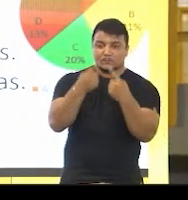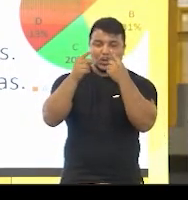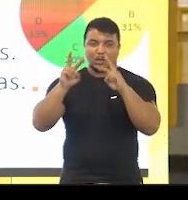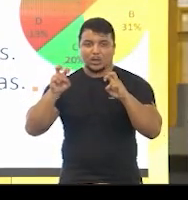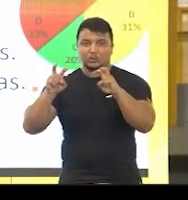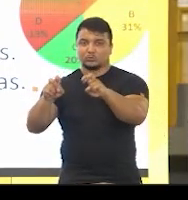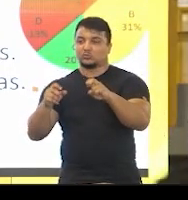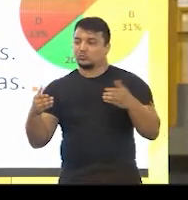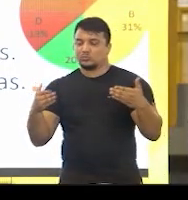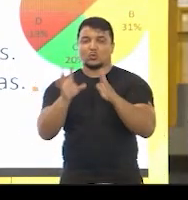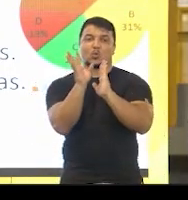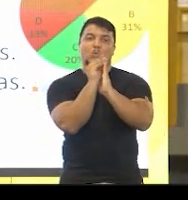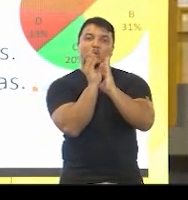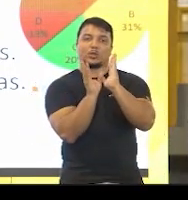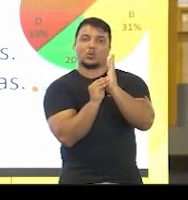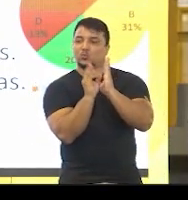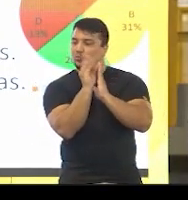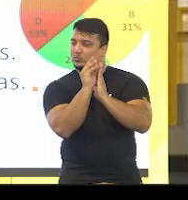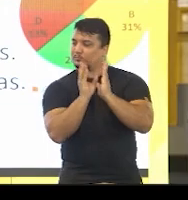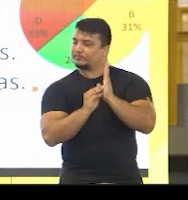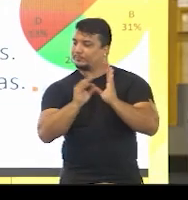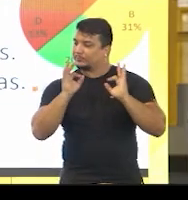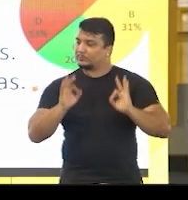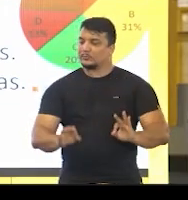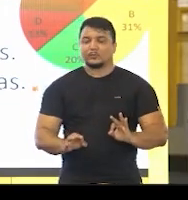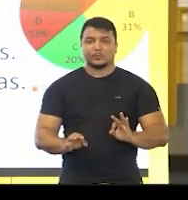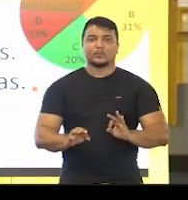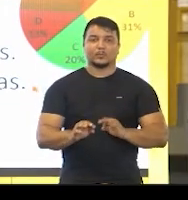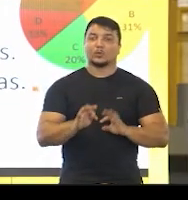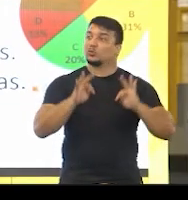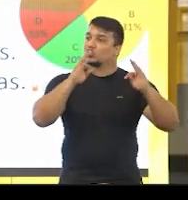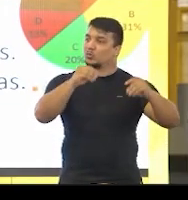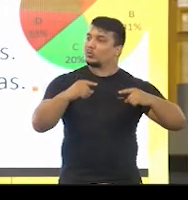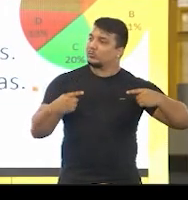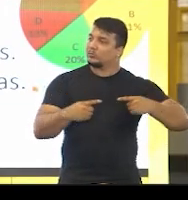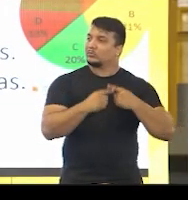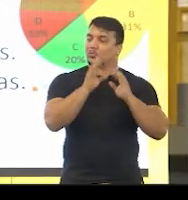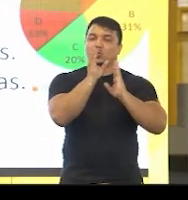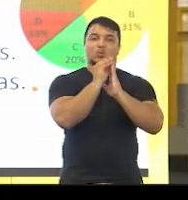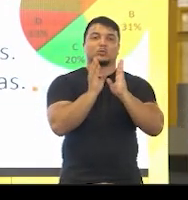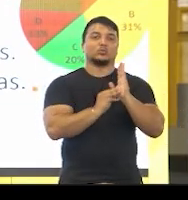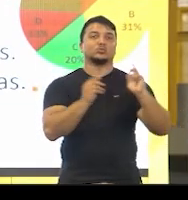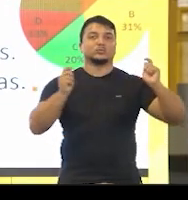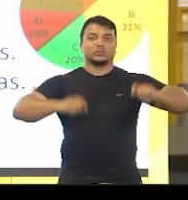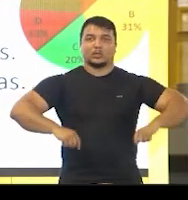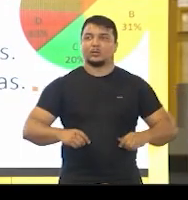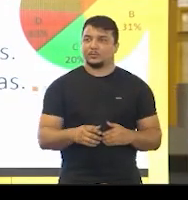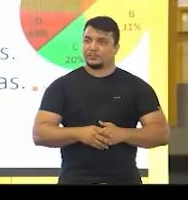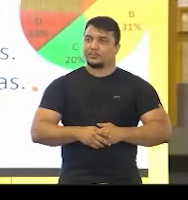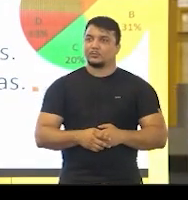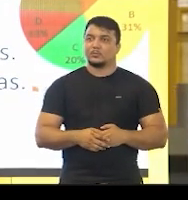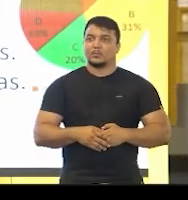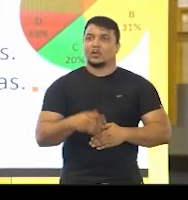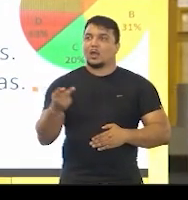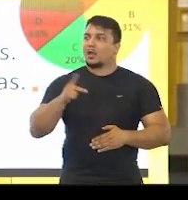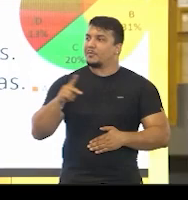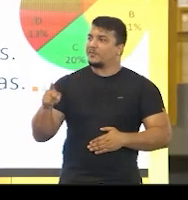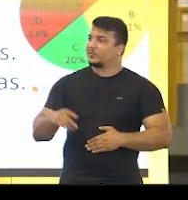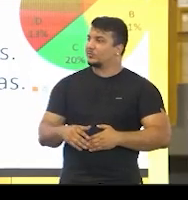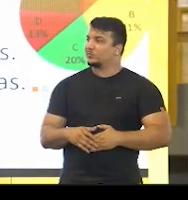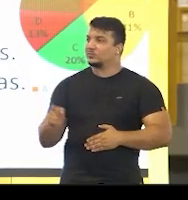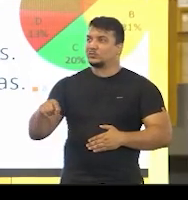com o conteúdo. Todas as opções vão fazer relação com o conteúdo.